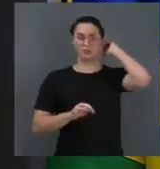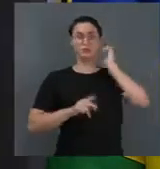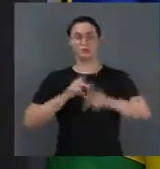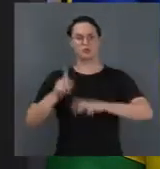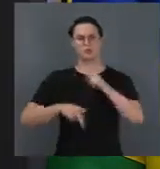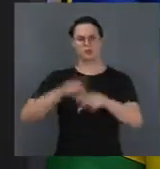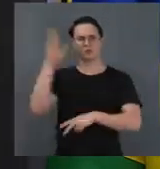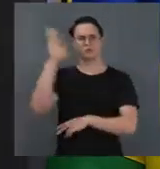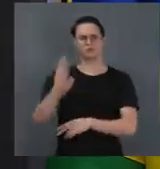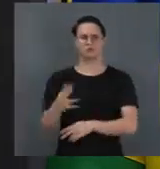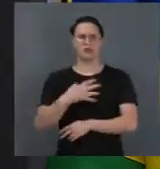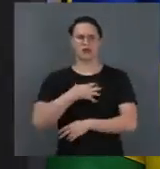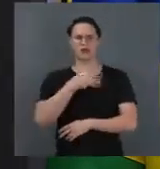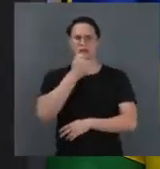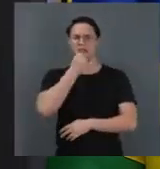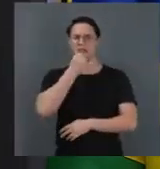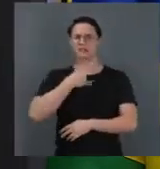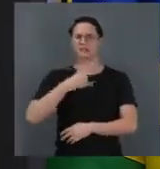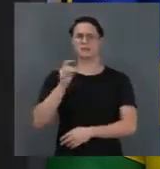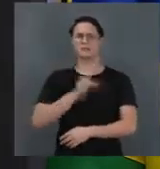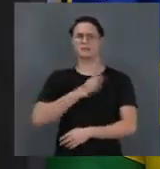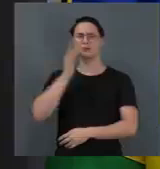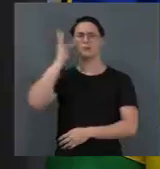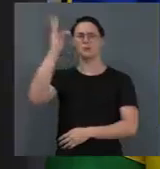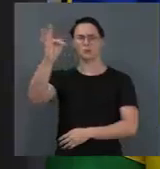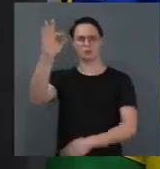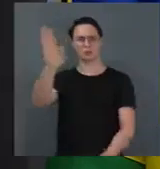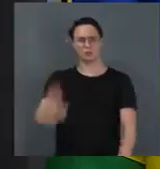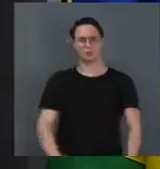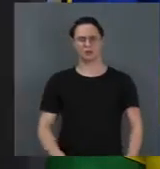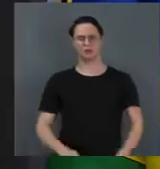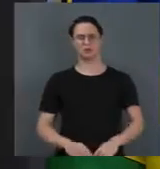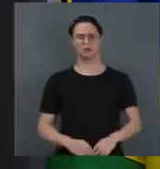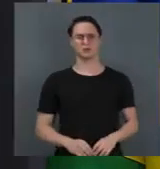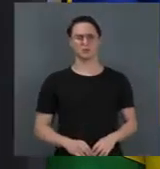tristes e com medo no futuro do Brasil.